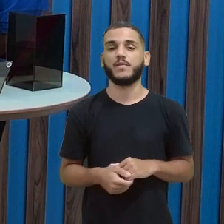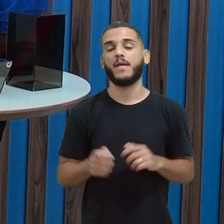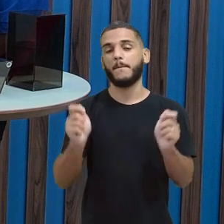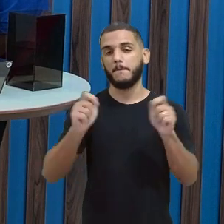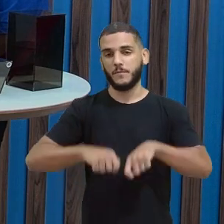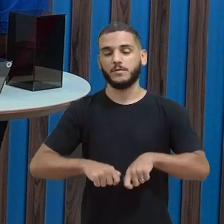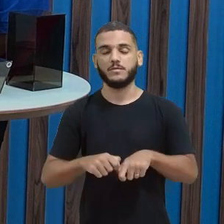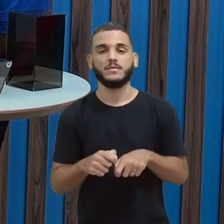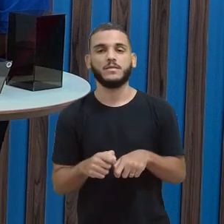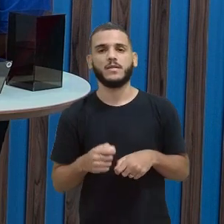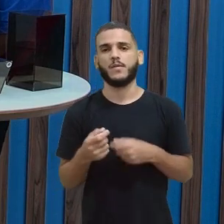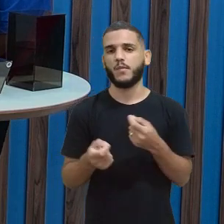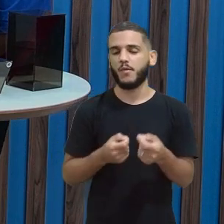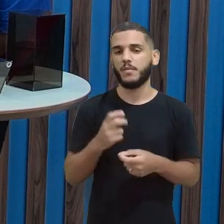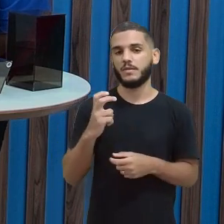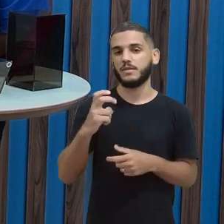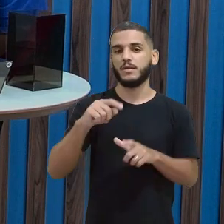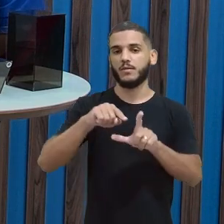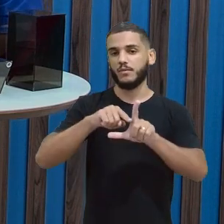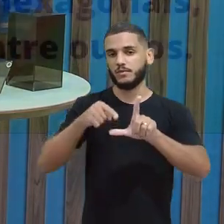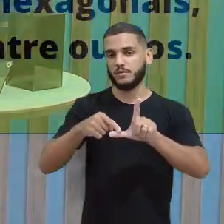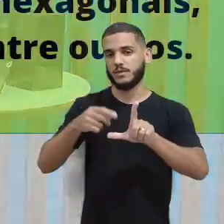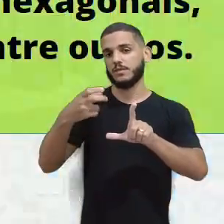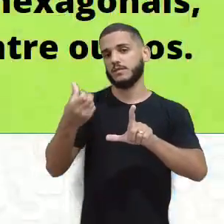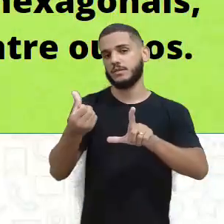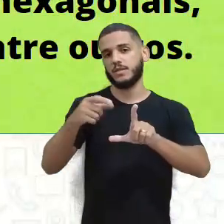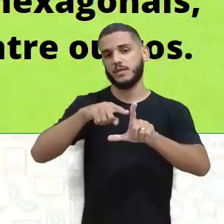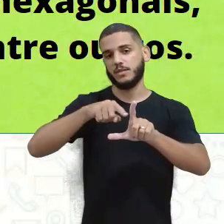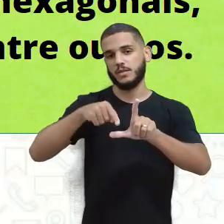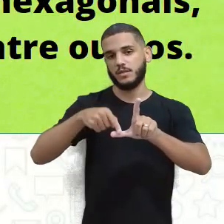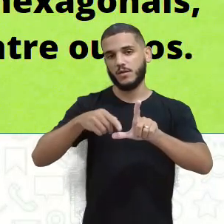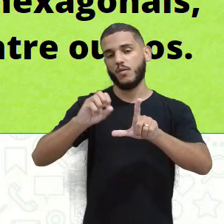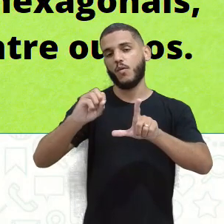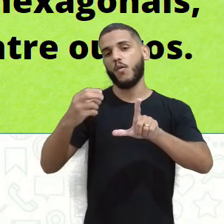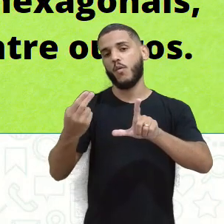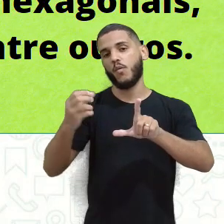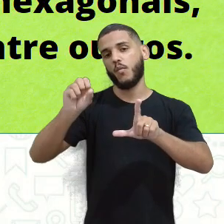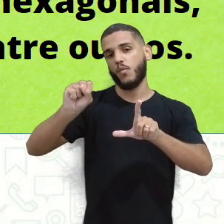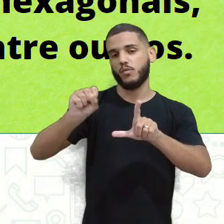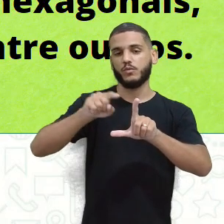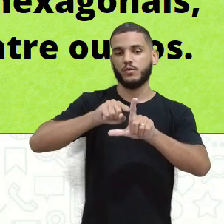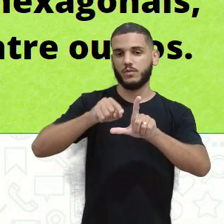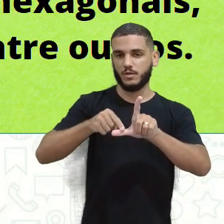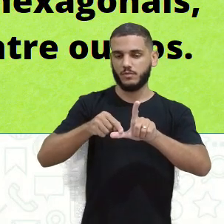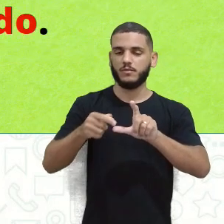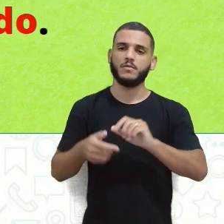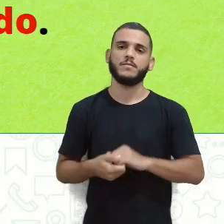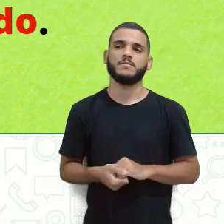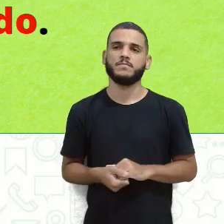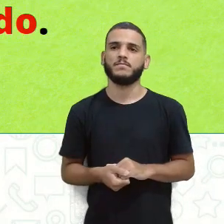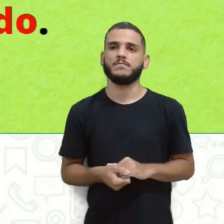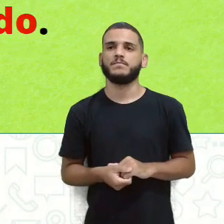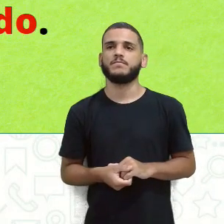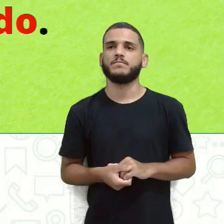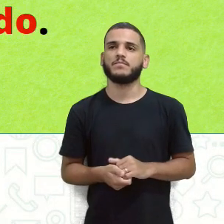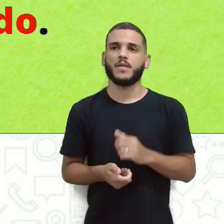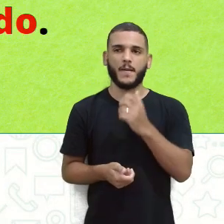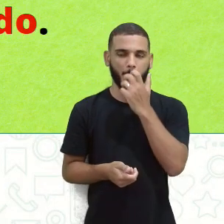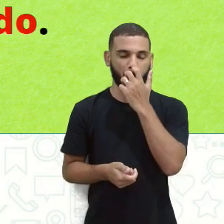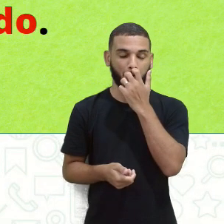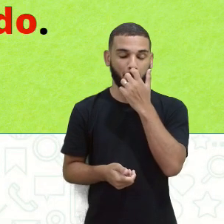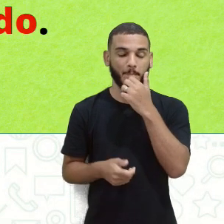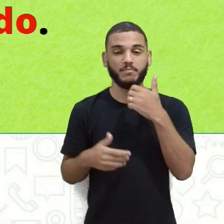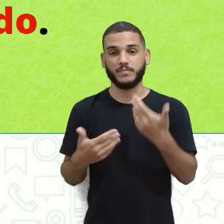podem ser pentagonais, hexagonais, né? Octagonais, entre outros.